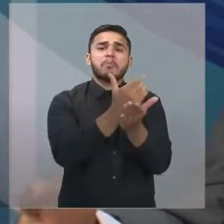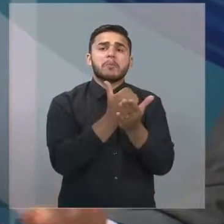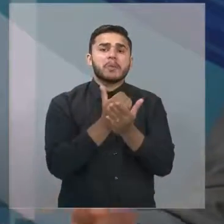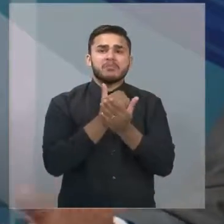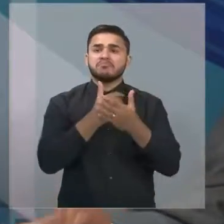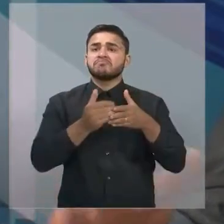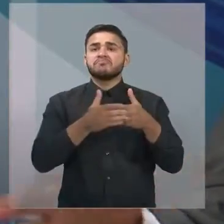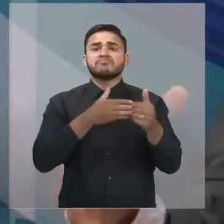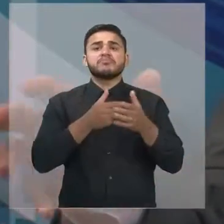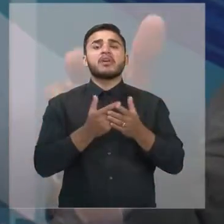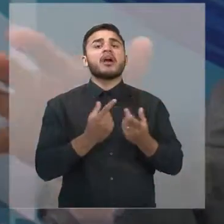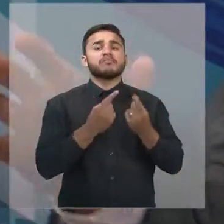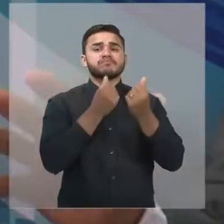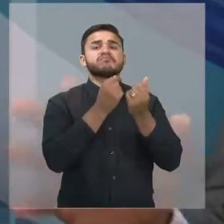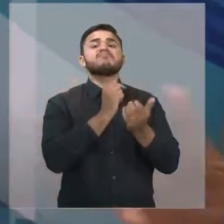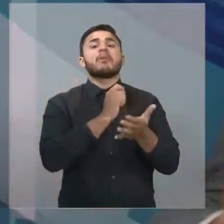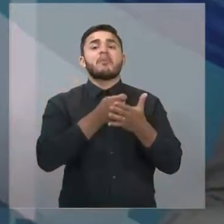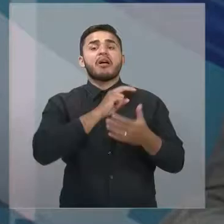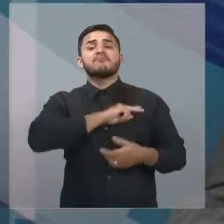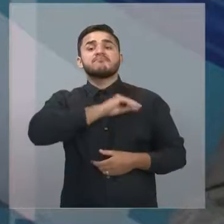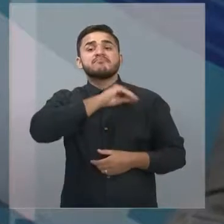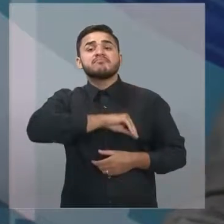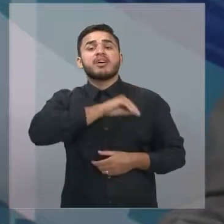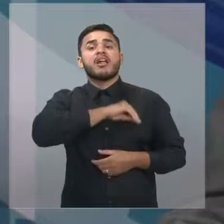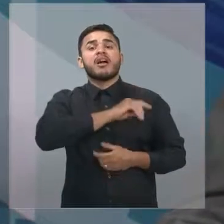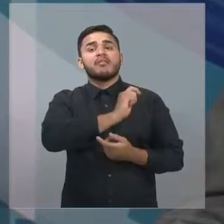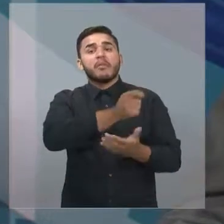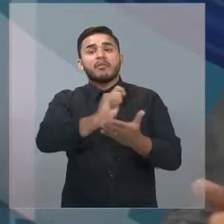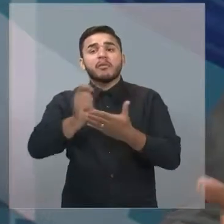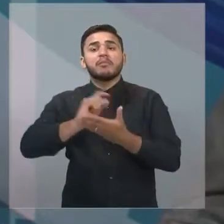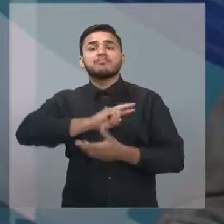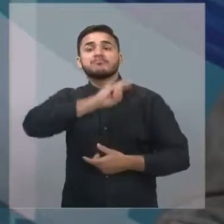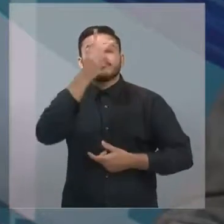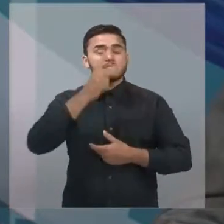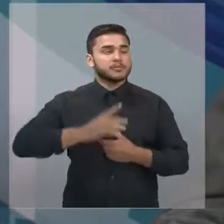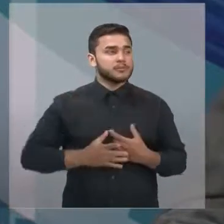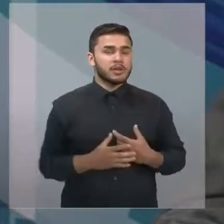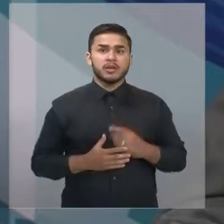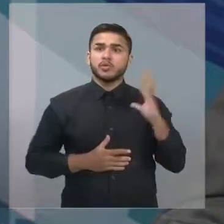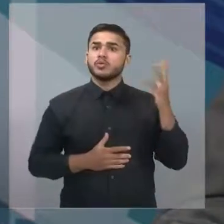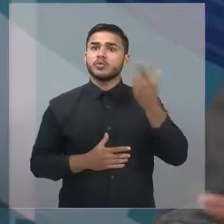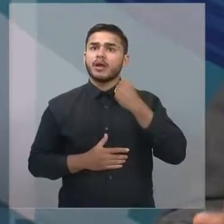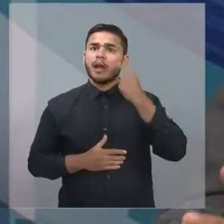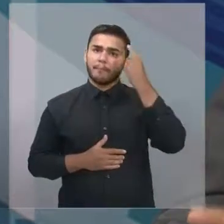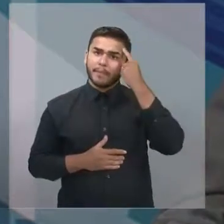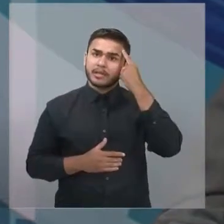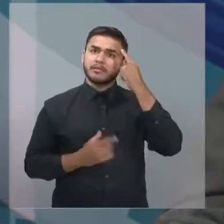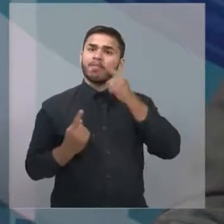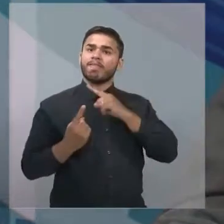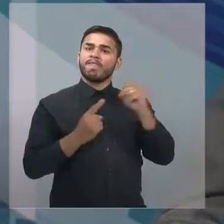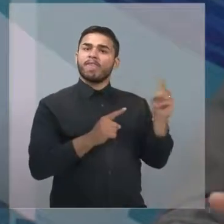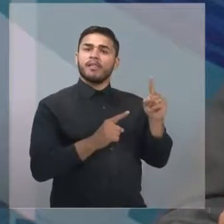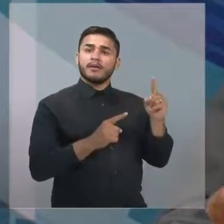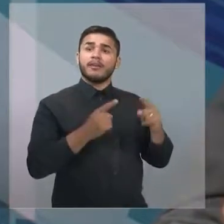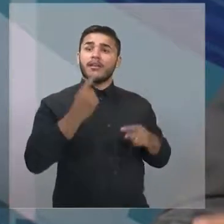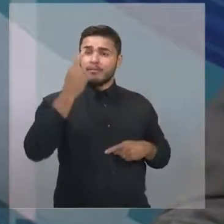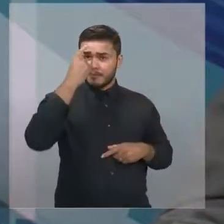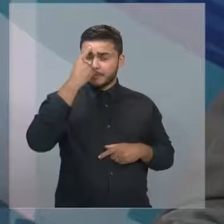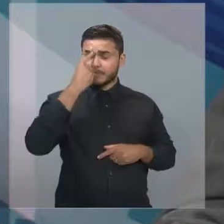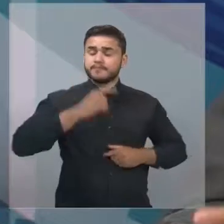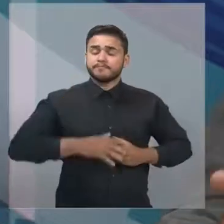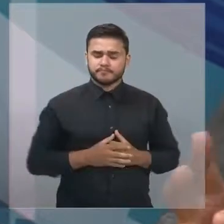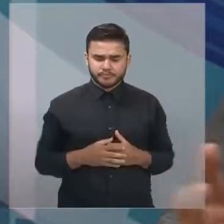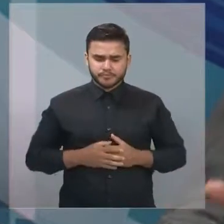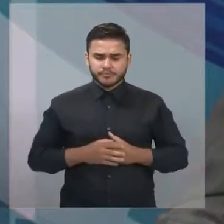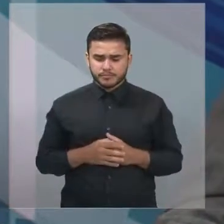senhoras domésticas que não entendiam nenhum assunto extradoméstico das gerações passadas. Então, tem esse aspecto. O Milton